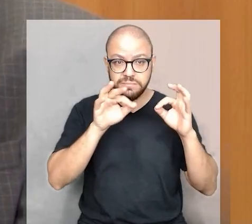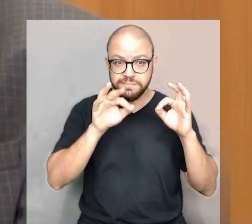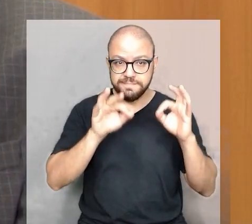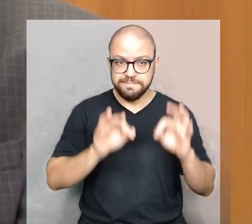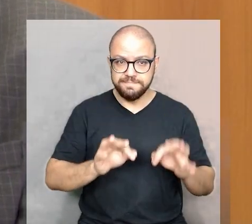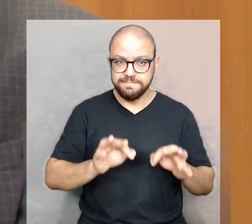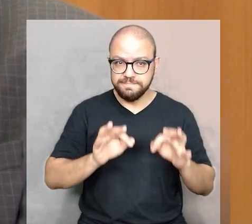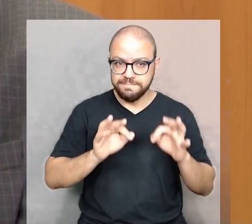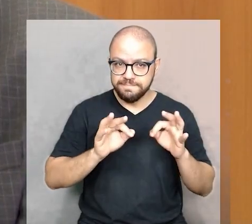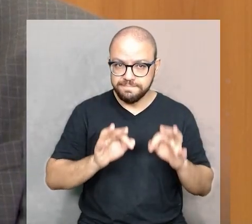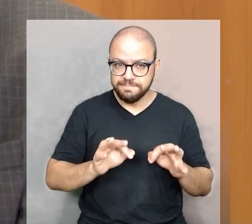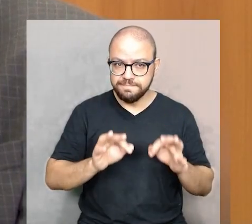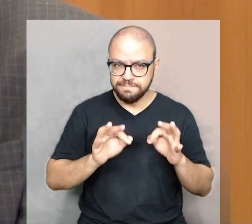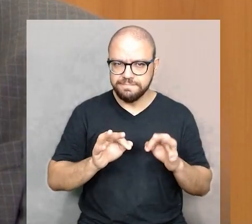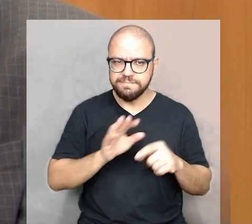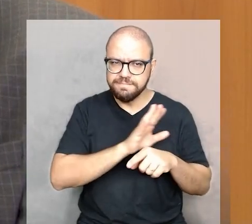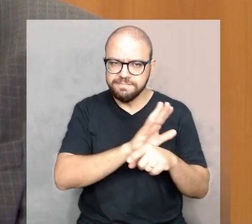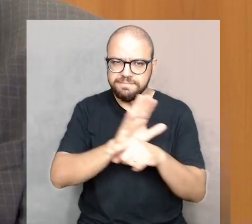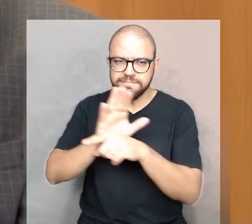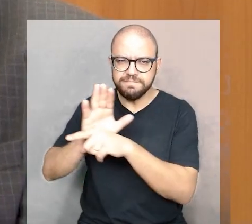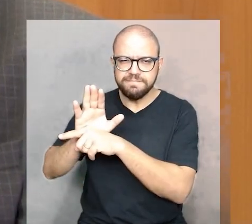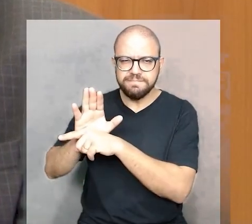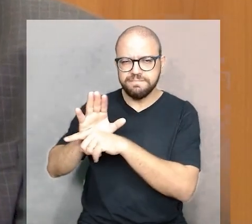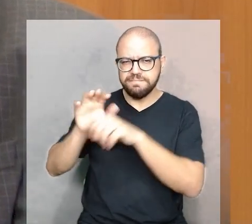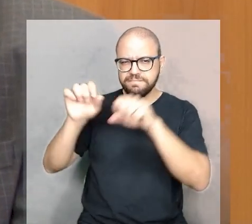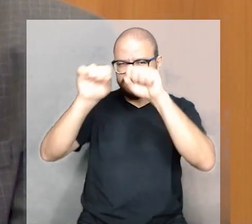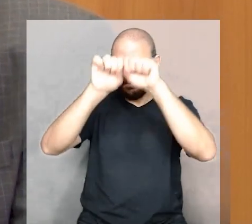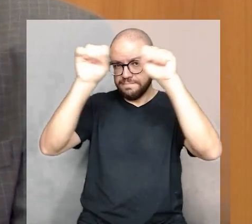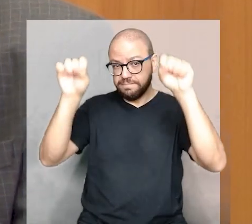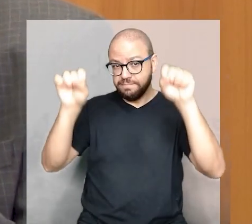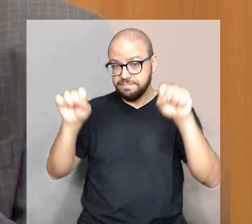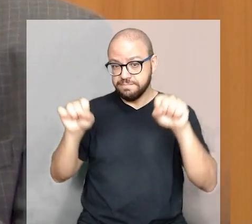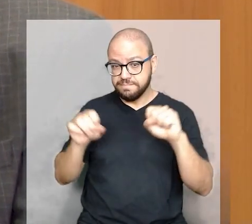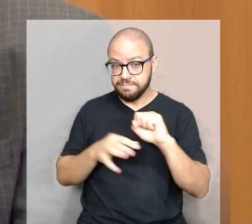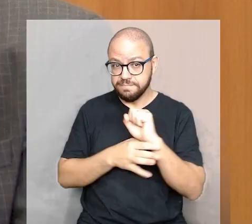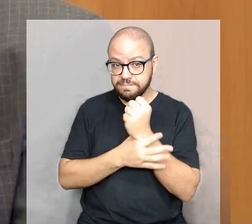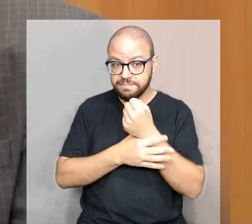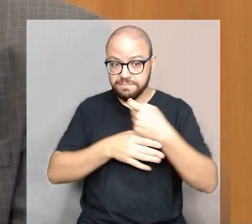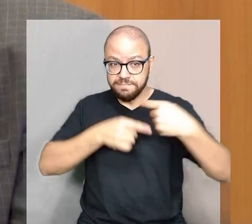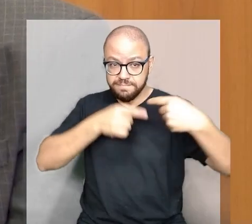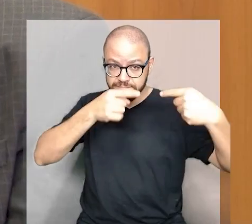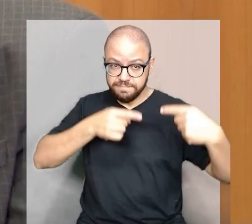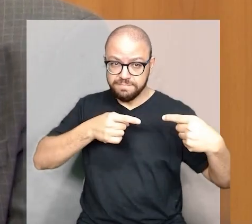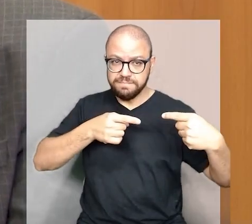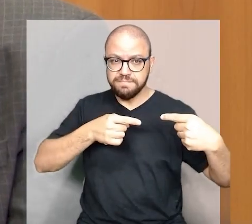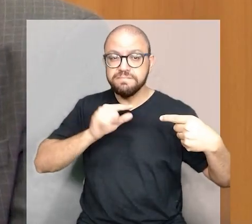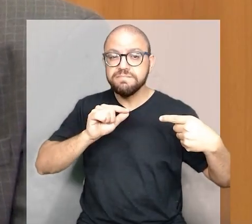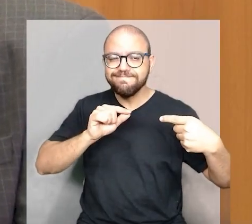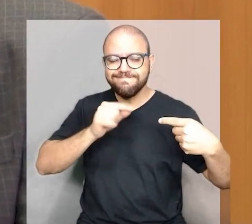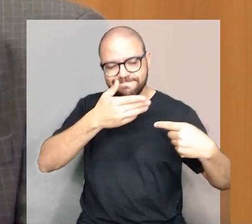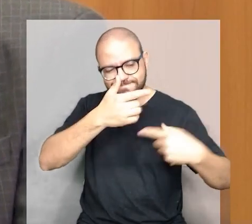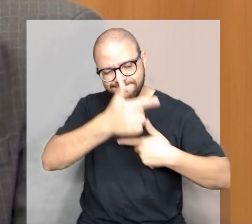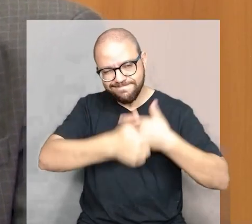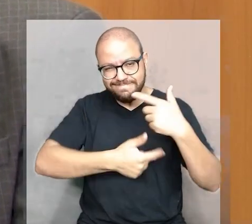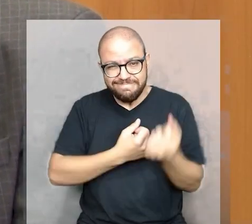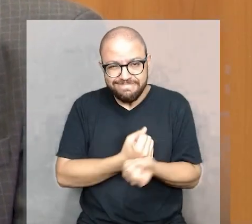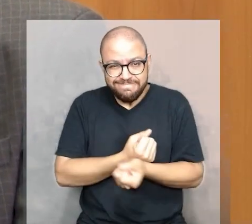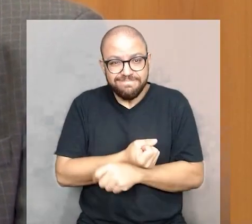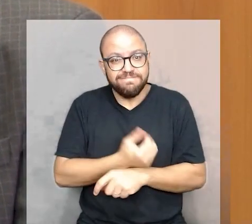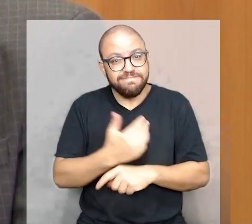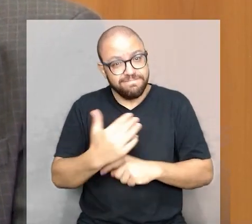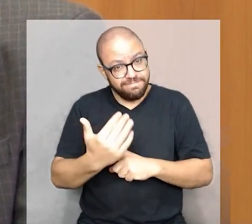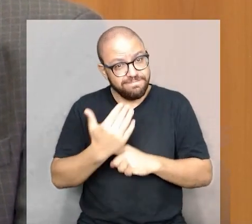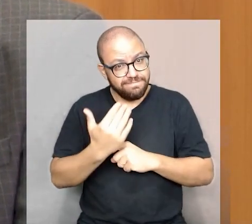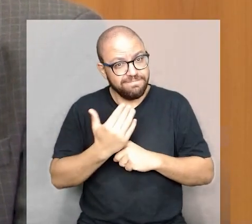diz respeito e fortalece muito o sistema de segurança de combate ao trabalho escravo. Então, há assim, até